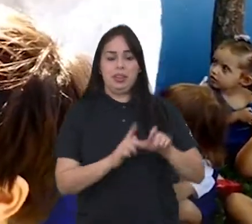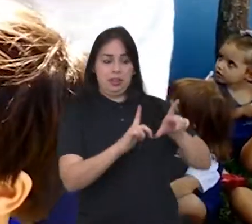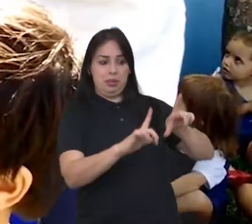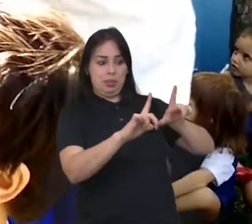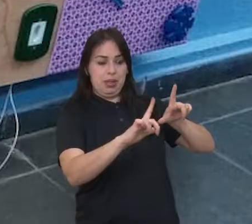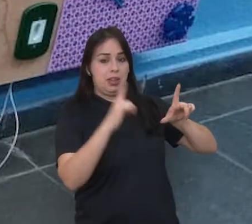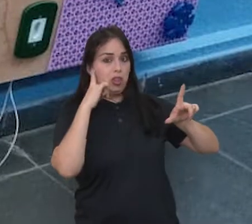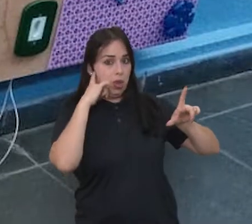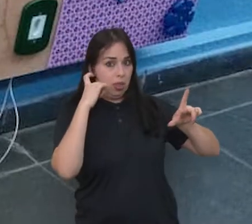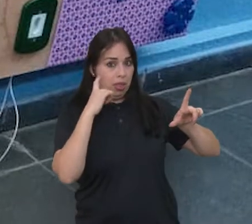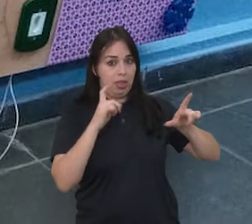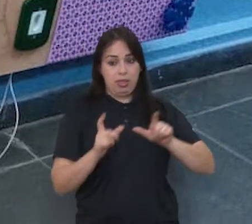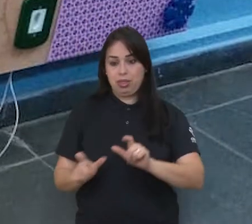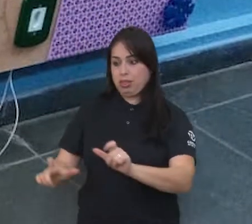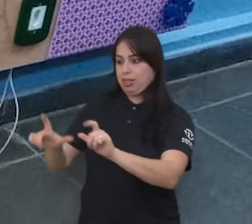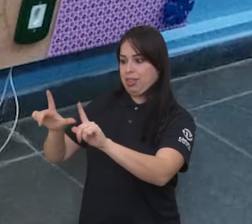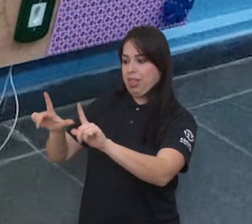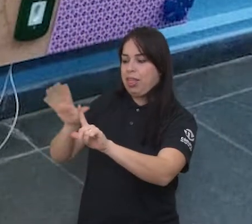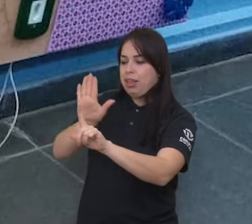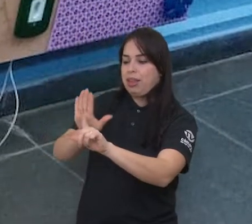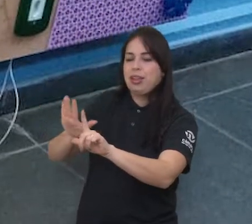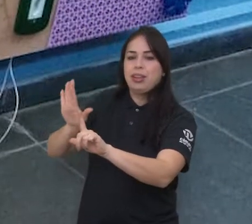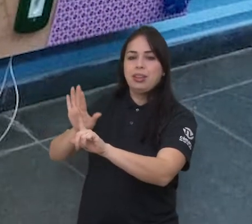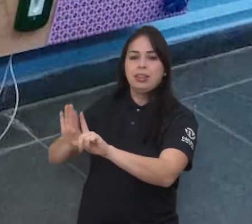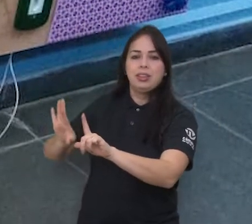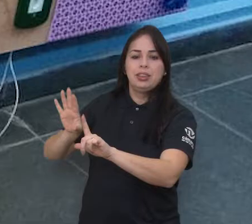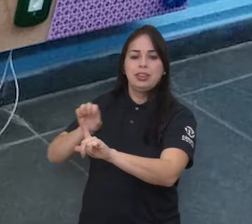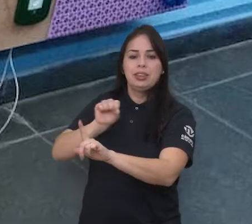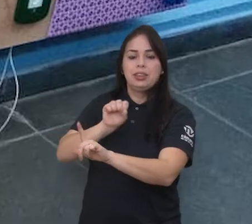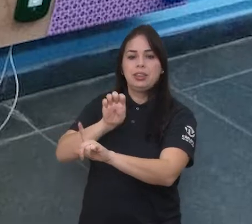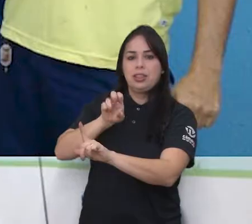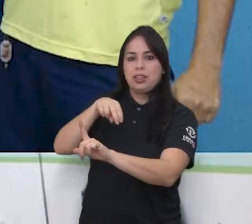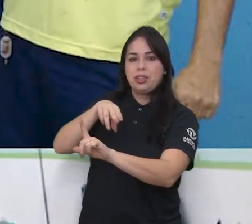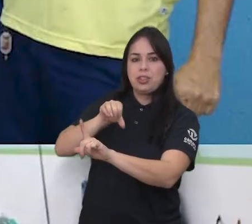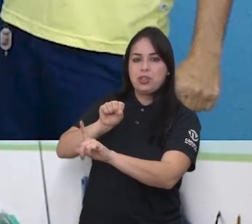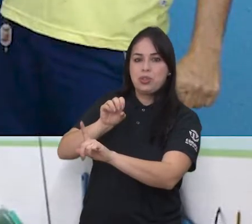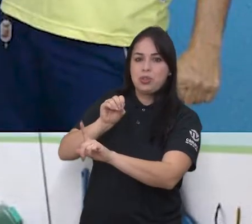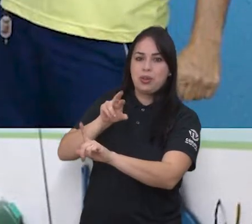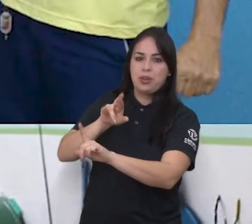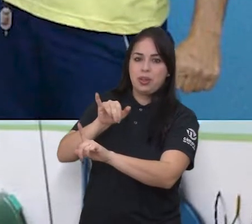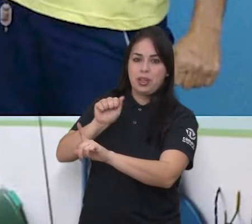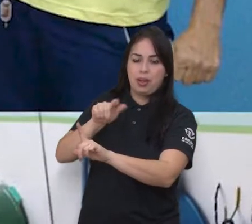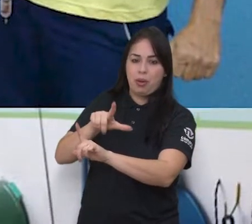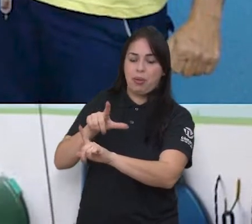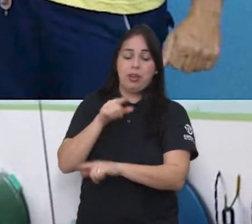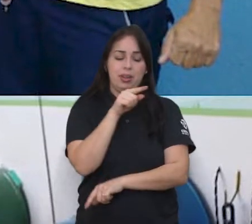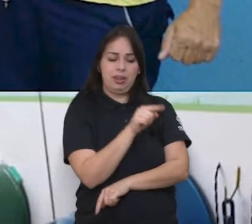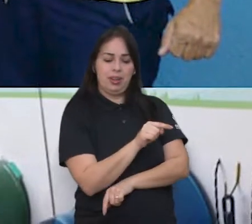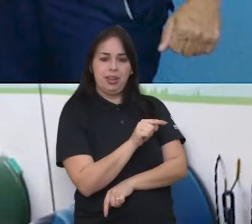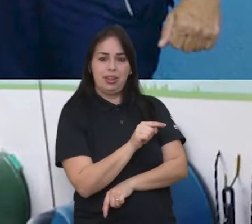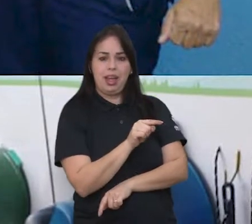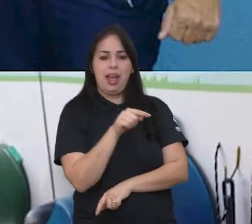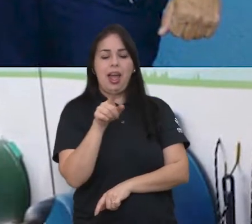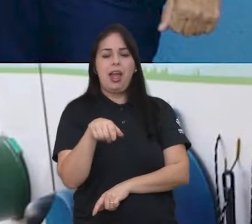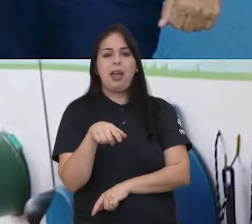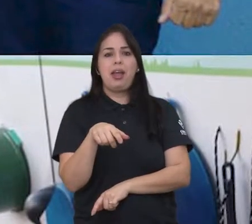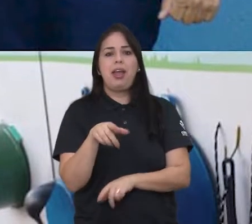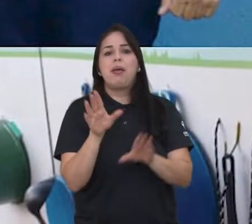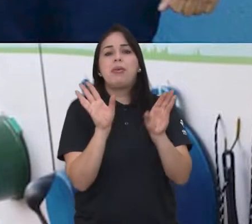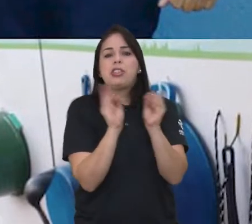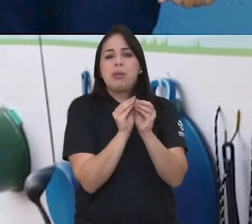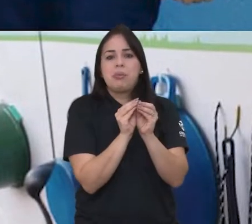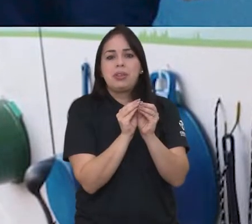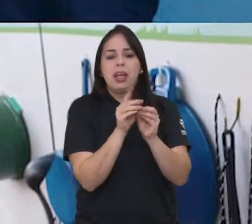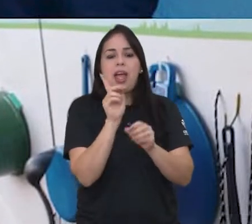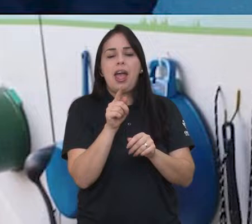sonoro e tem também o painel sensorial. E o que é o painel sonoro? Eu falo, para brincar e tentar simplificar, eu falo assim,